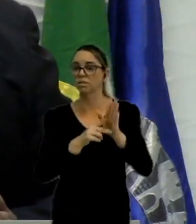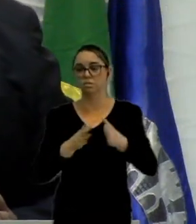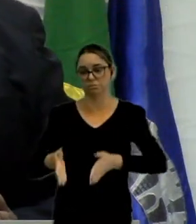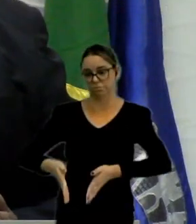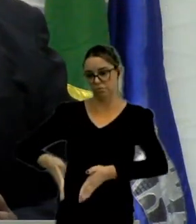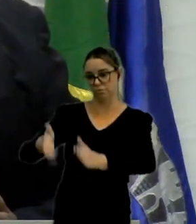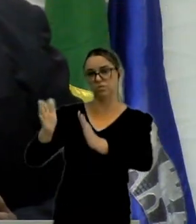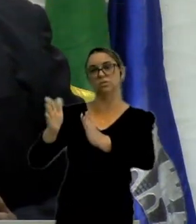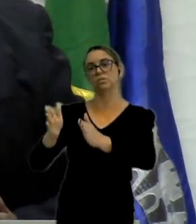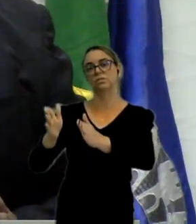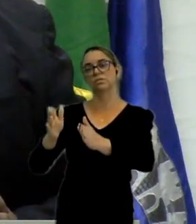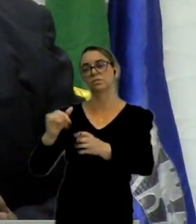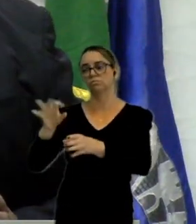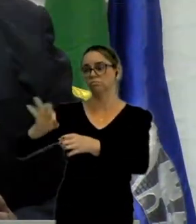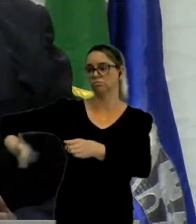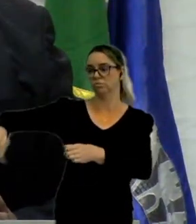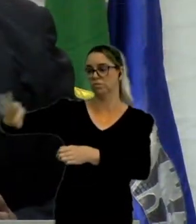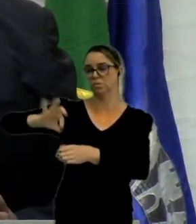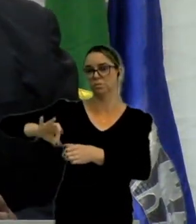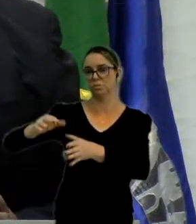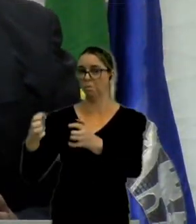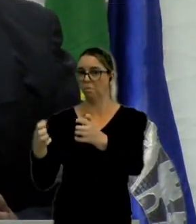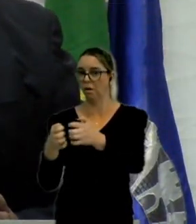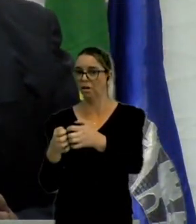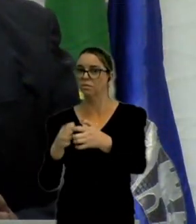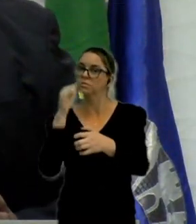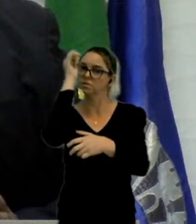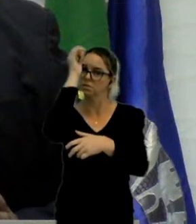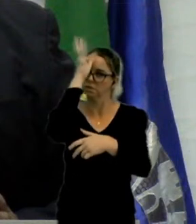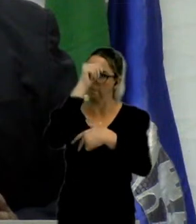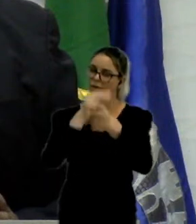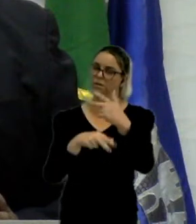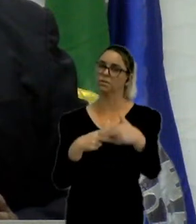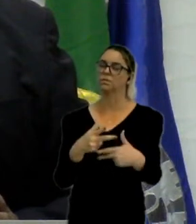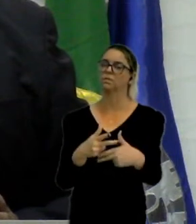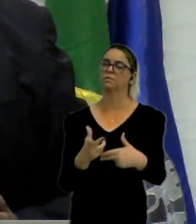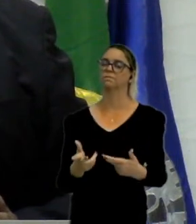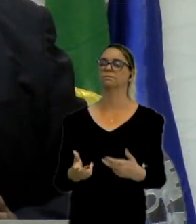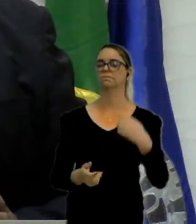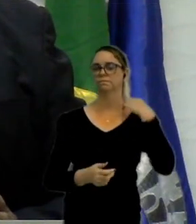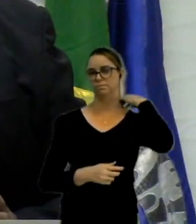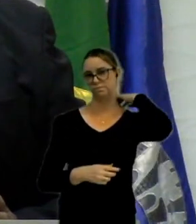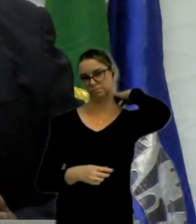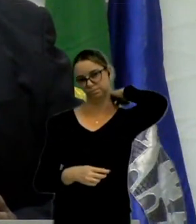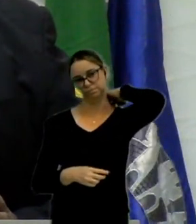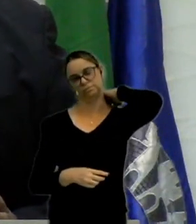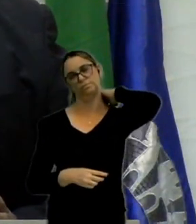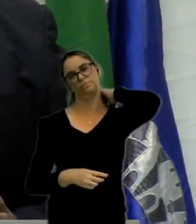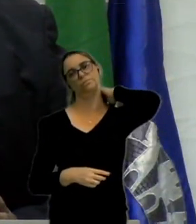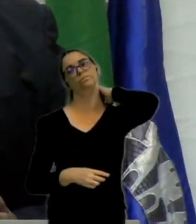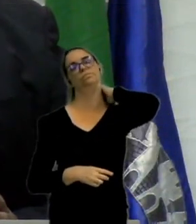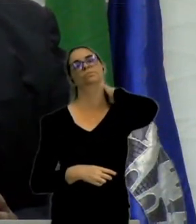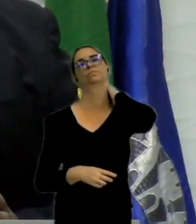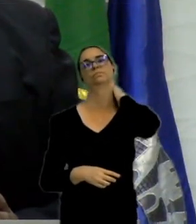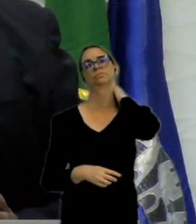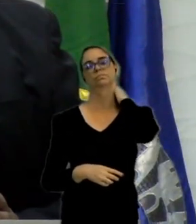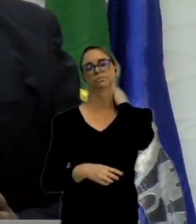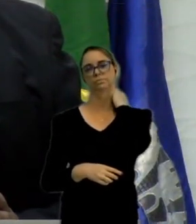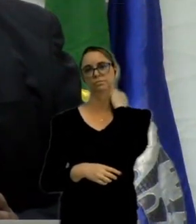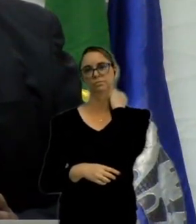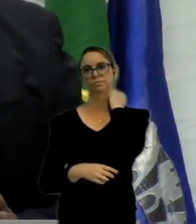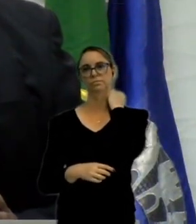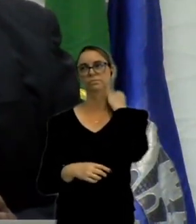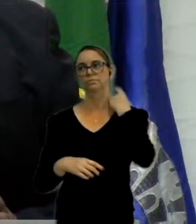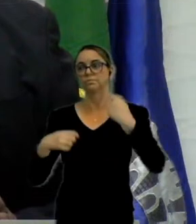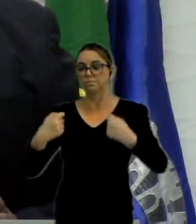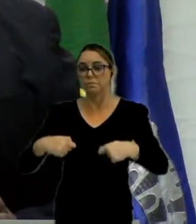Santo, de São Bento a chegar em Cachoeirinha, passando pelo Espírito Santo, nunca teve um projeto. Tem que se fazer um projeto para